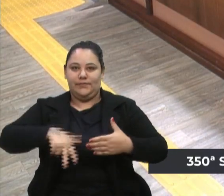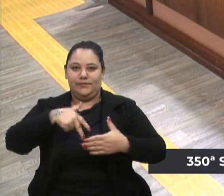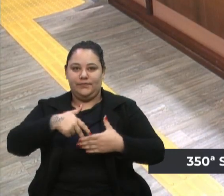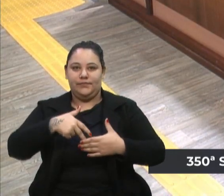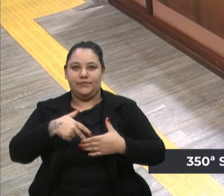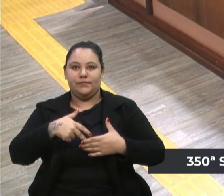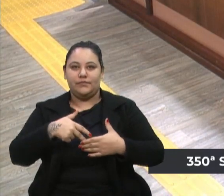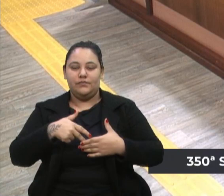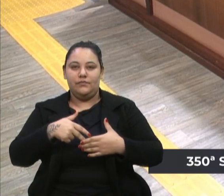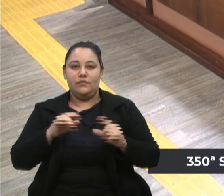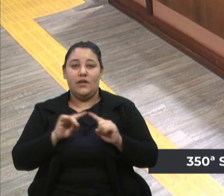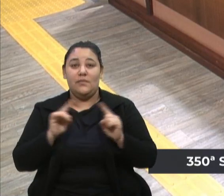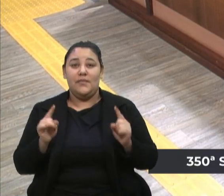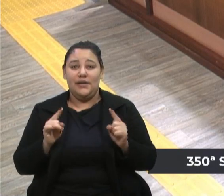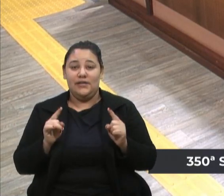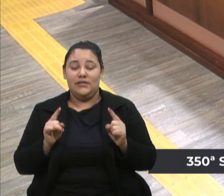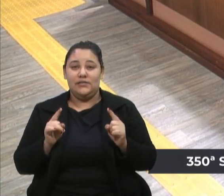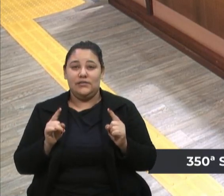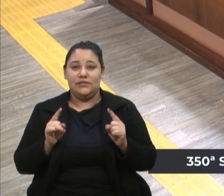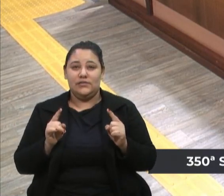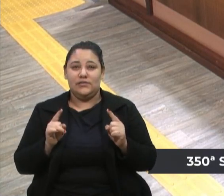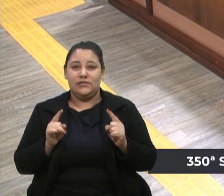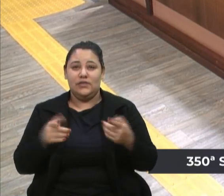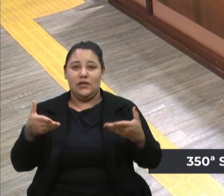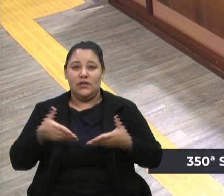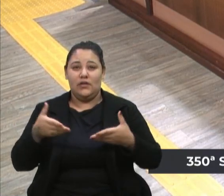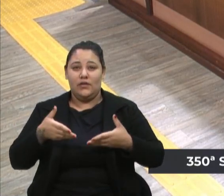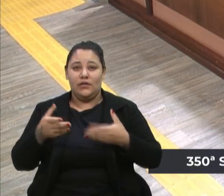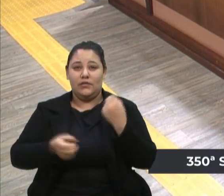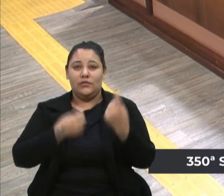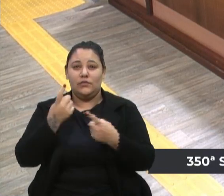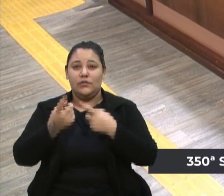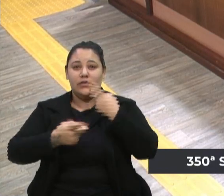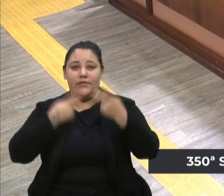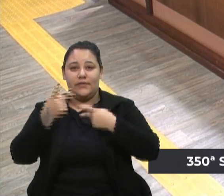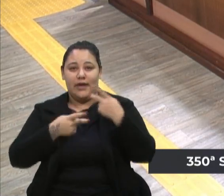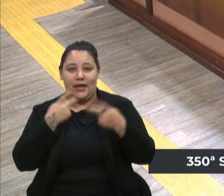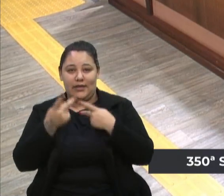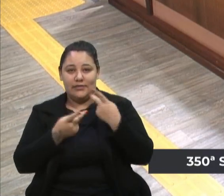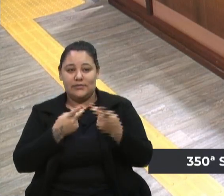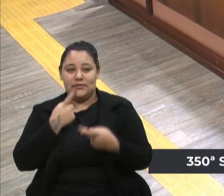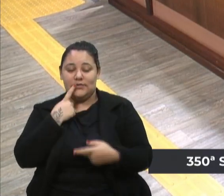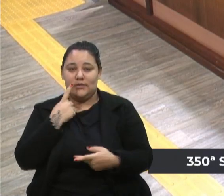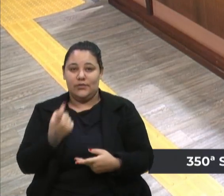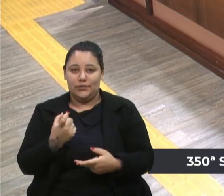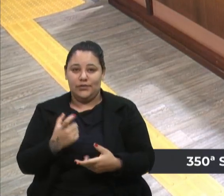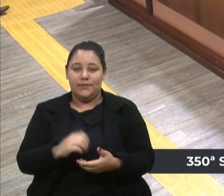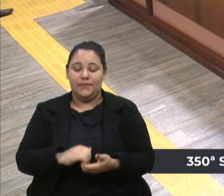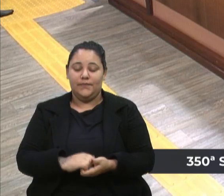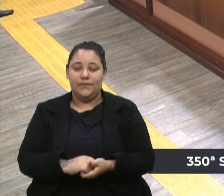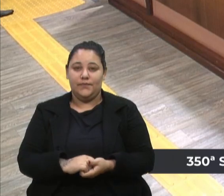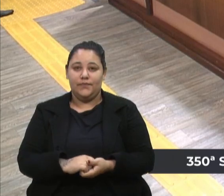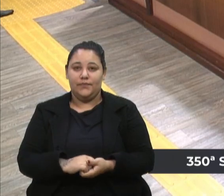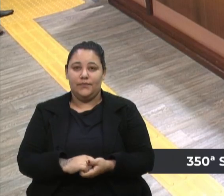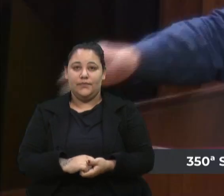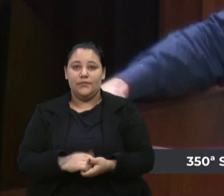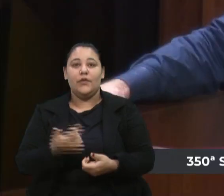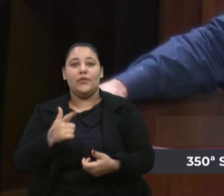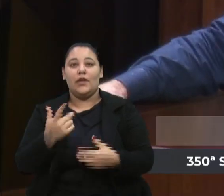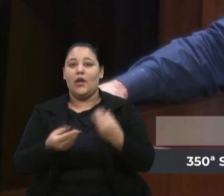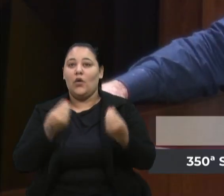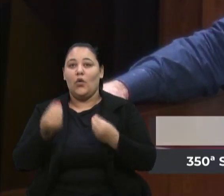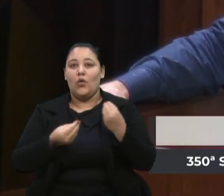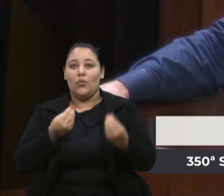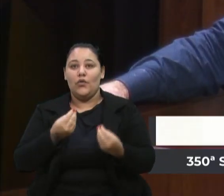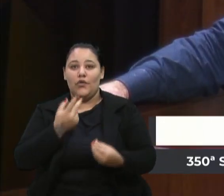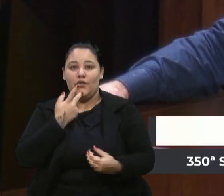falar, mas diante da manifestação e o pronunciamento da vereadora Rose Frigieri, não tem como eu não me